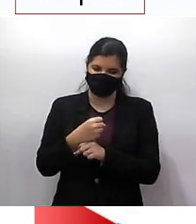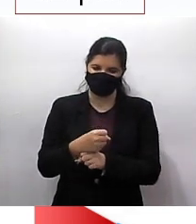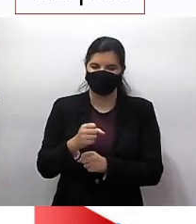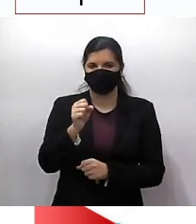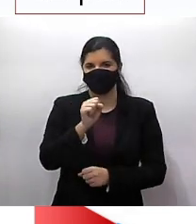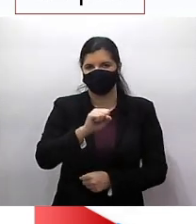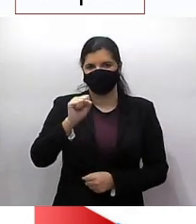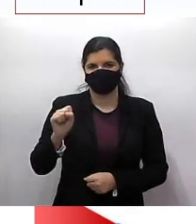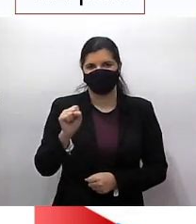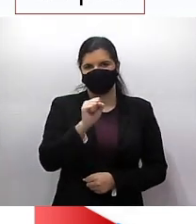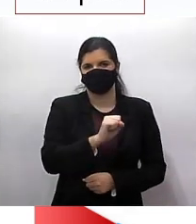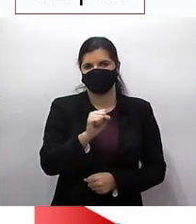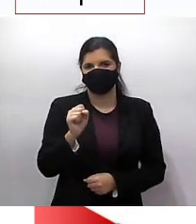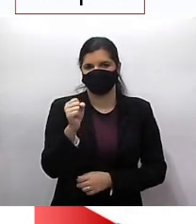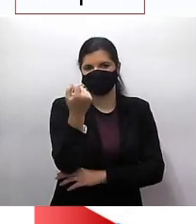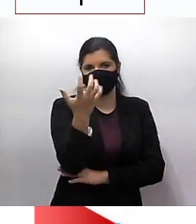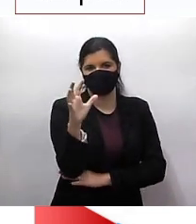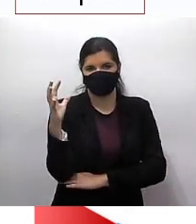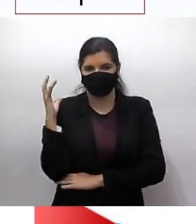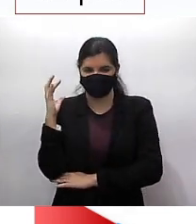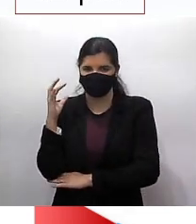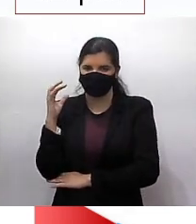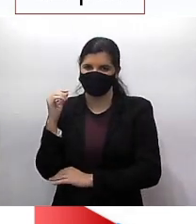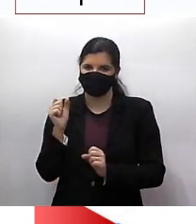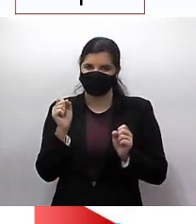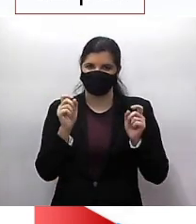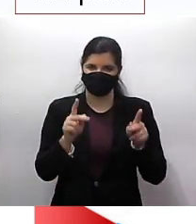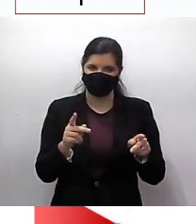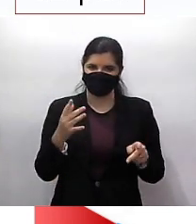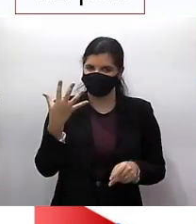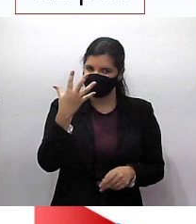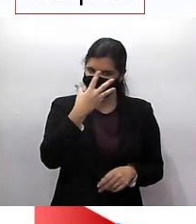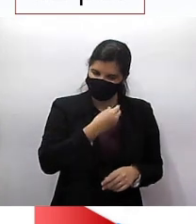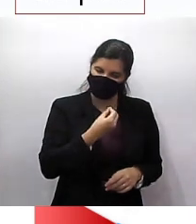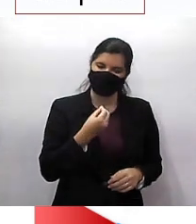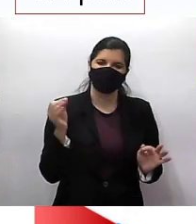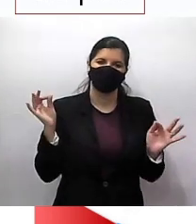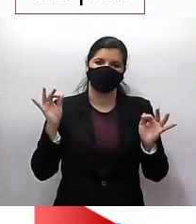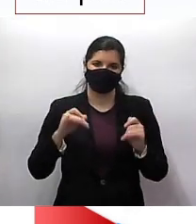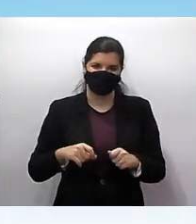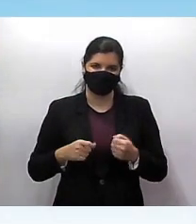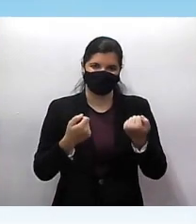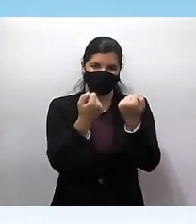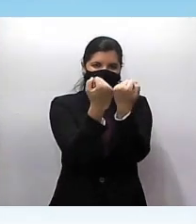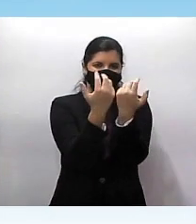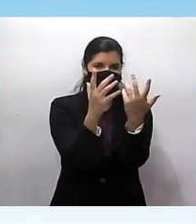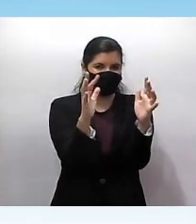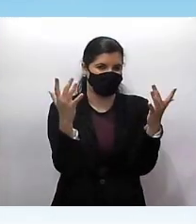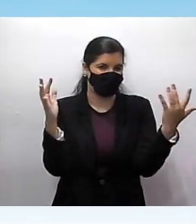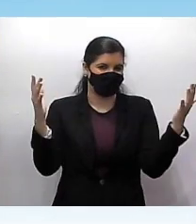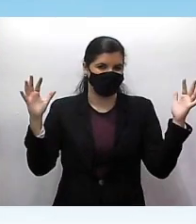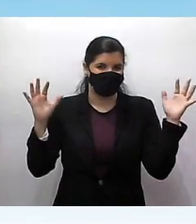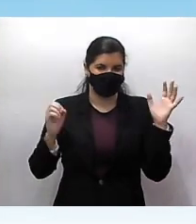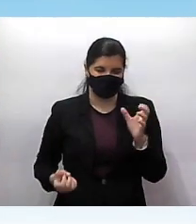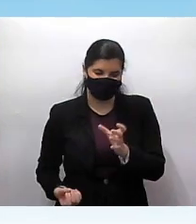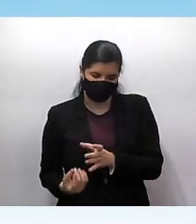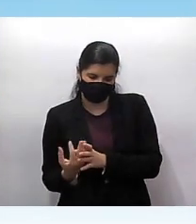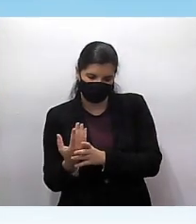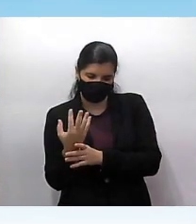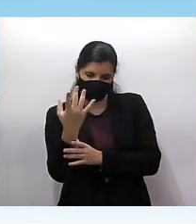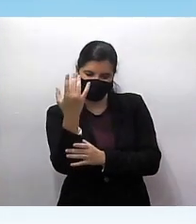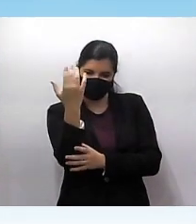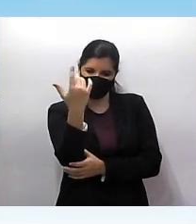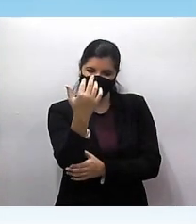32, 88 pés. Fechou? Vai ficar lindo aí depois que as laranjeiras crescerem, que elas